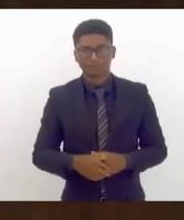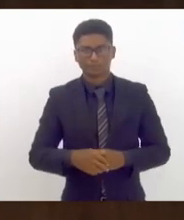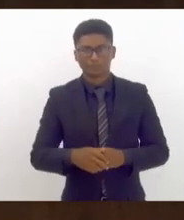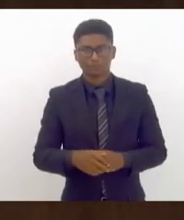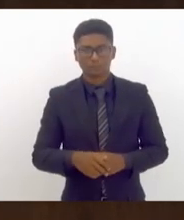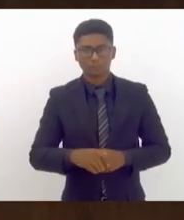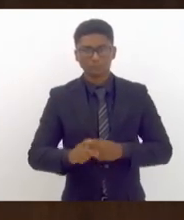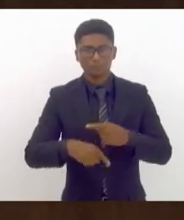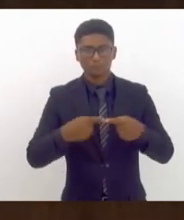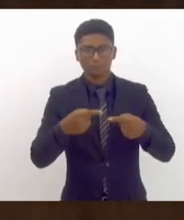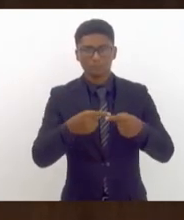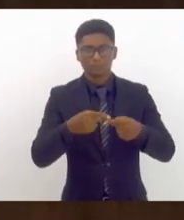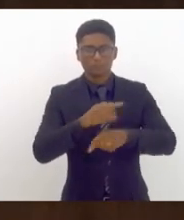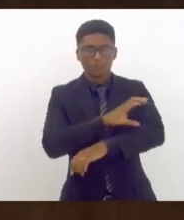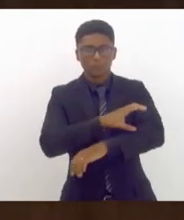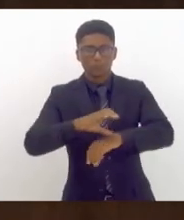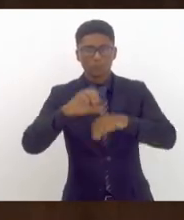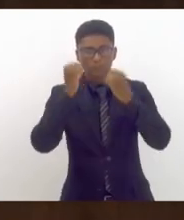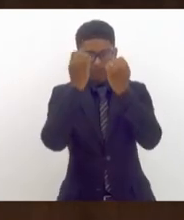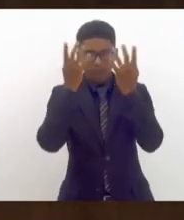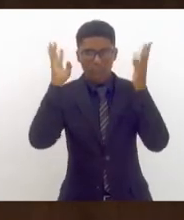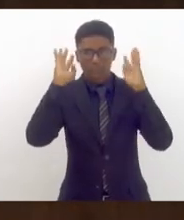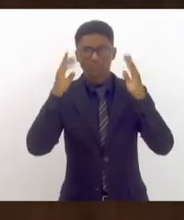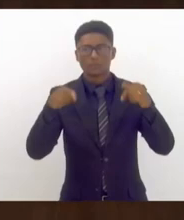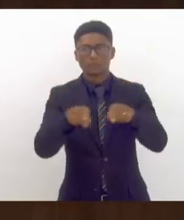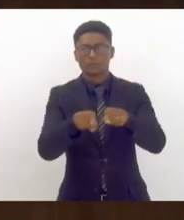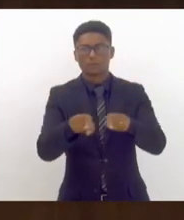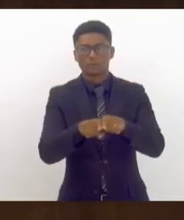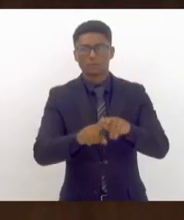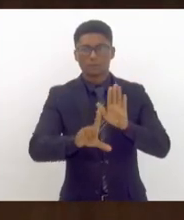relacionada à cultura indígena também, né? Passou a ser a